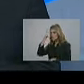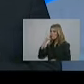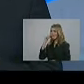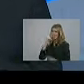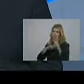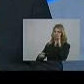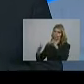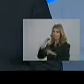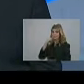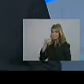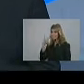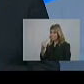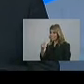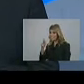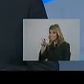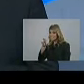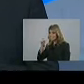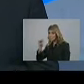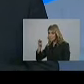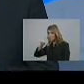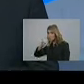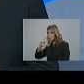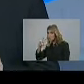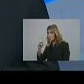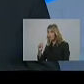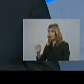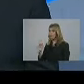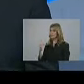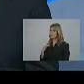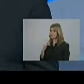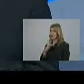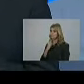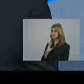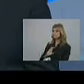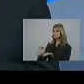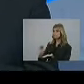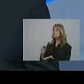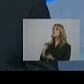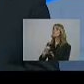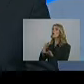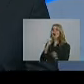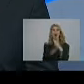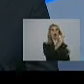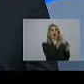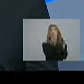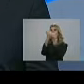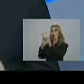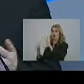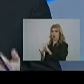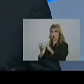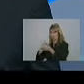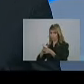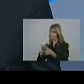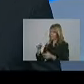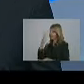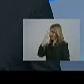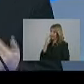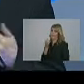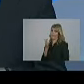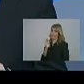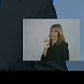aplicar 700 milhões de reais na saúde para fazer obras para as Olimpíadas. Isso é uma coisa grave.